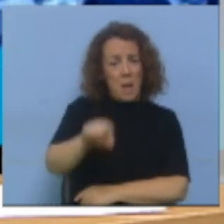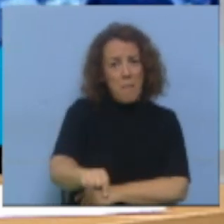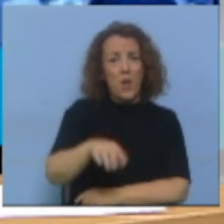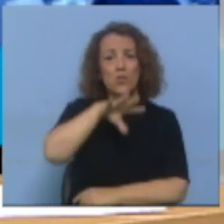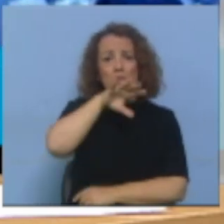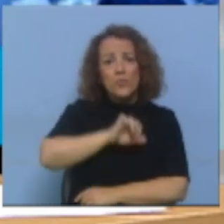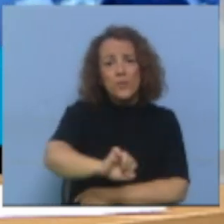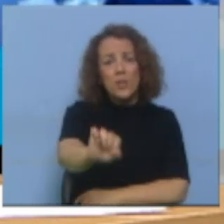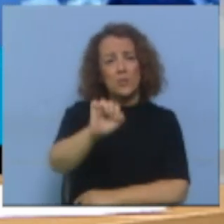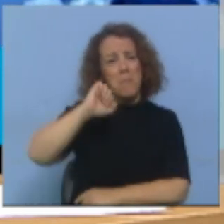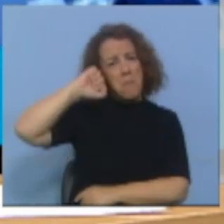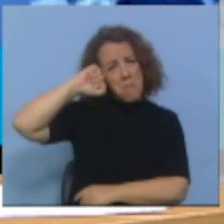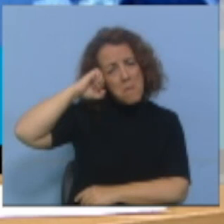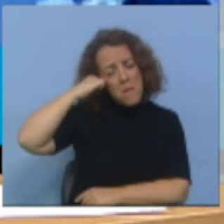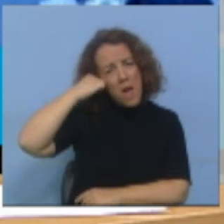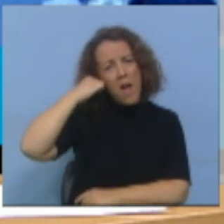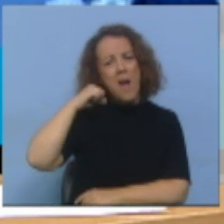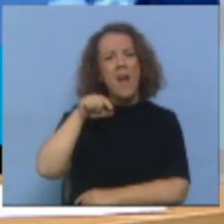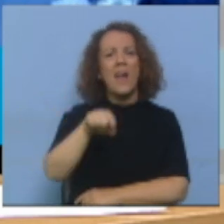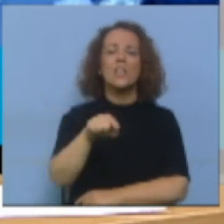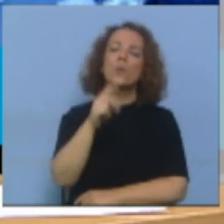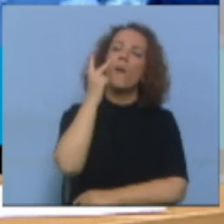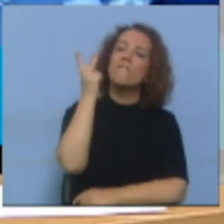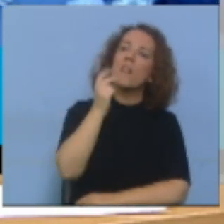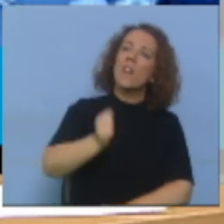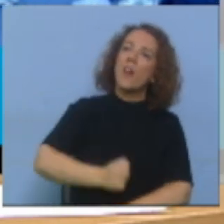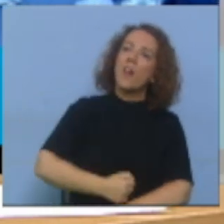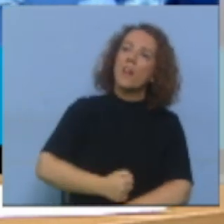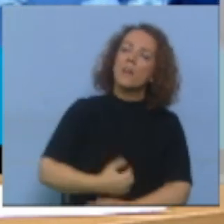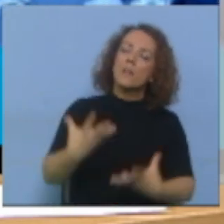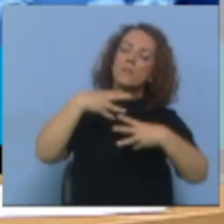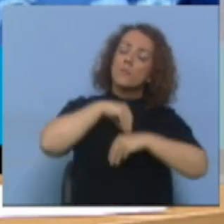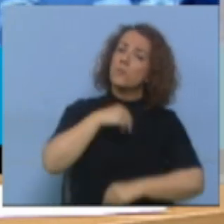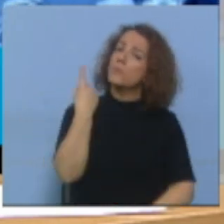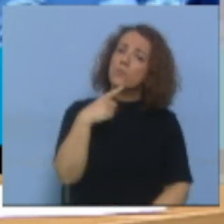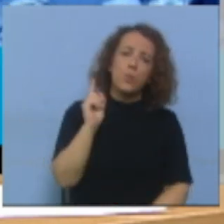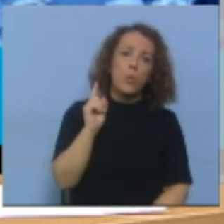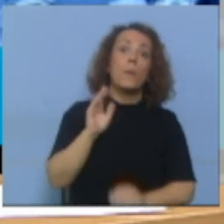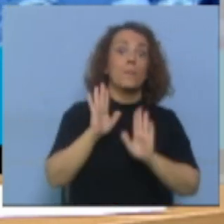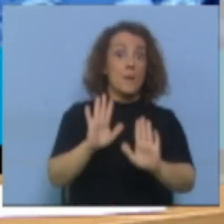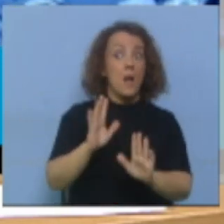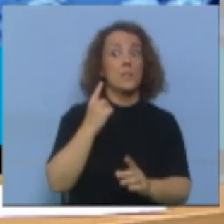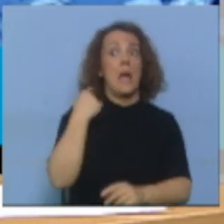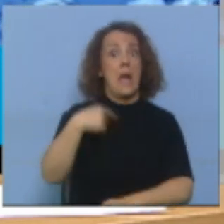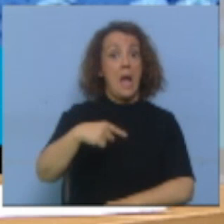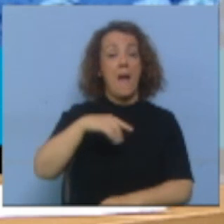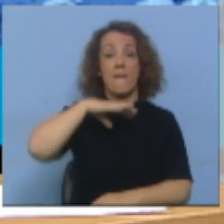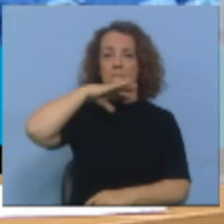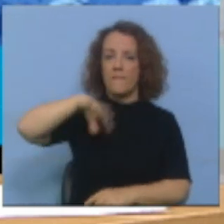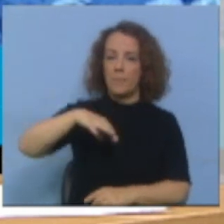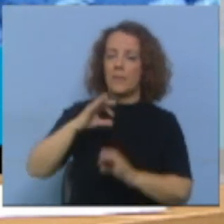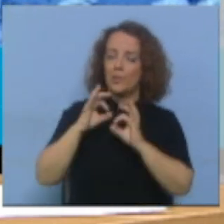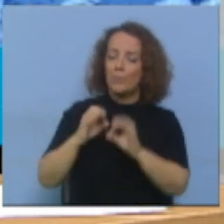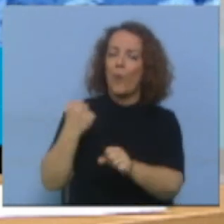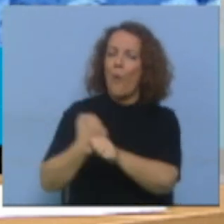seus filhos. E isso não é um testemunho de vida cristã. Mas é preciso ter atenção que há famílias de facto que não são